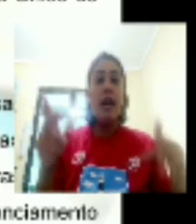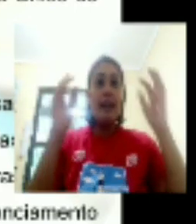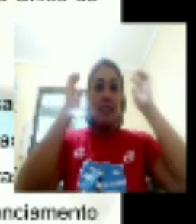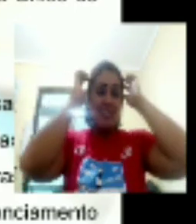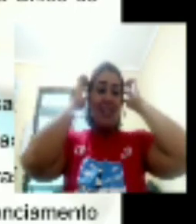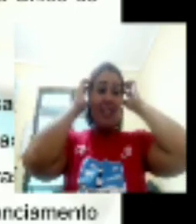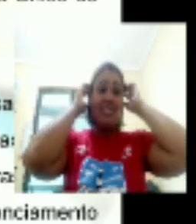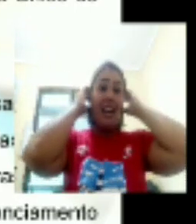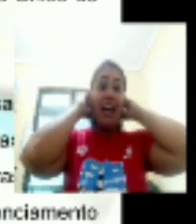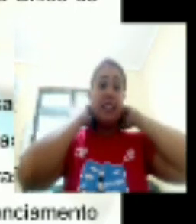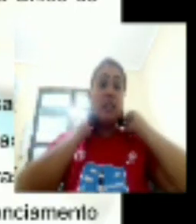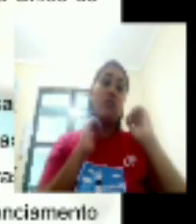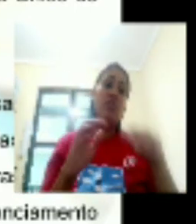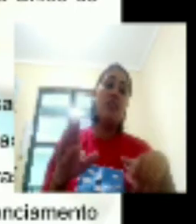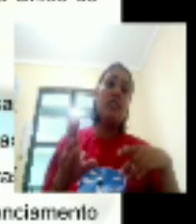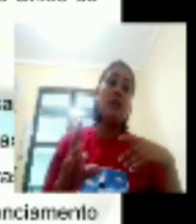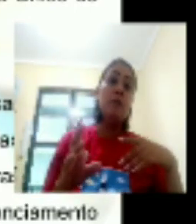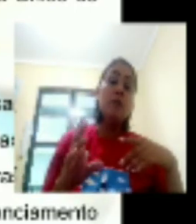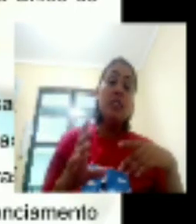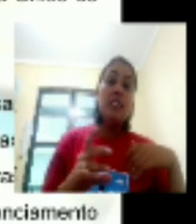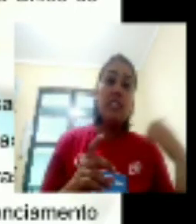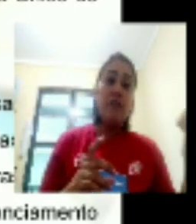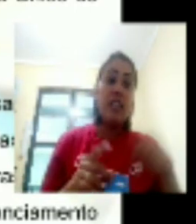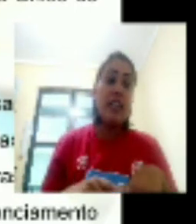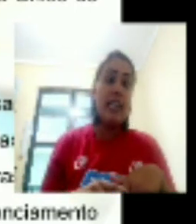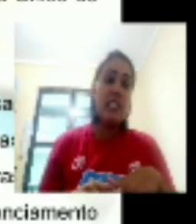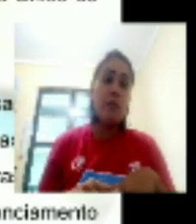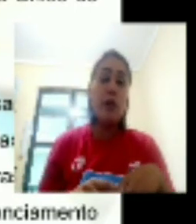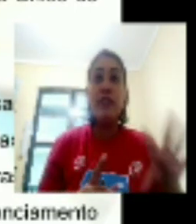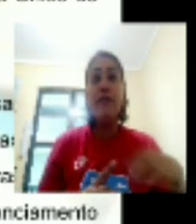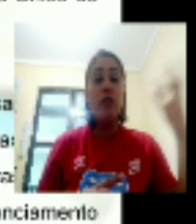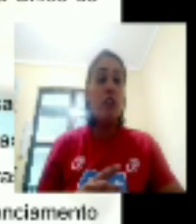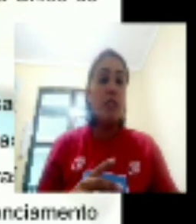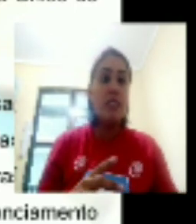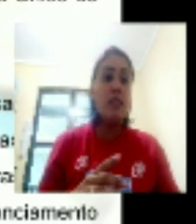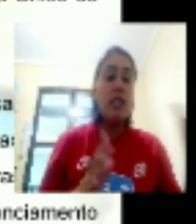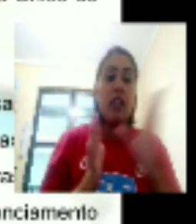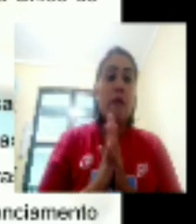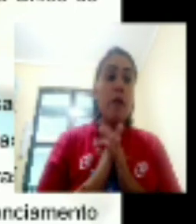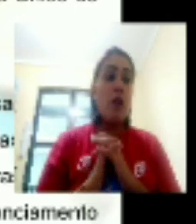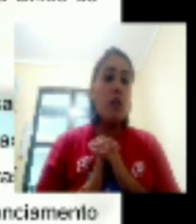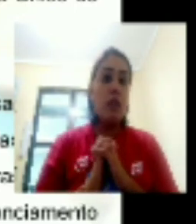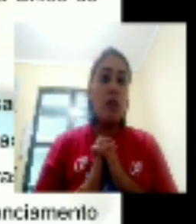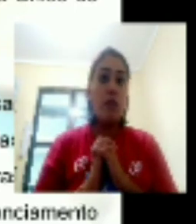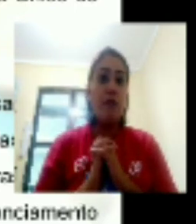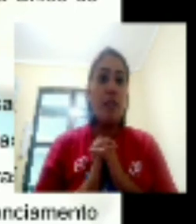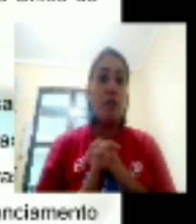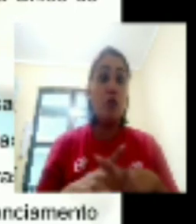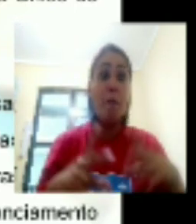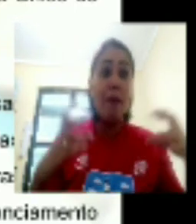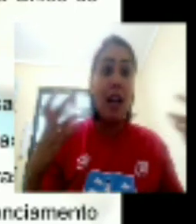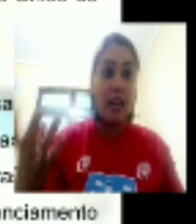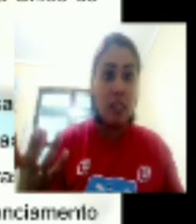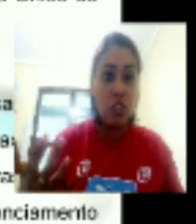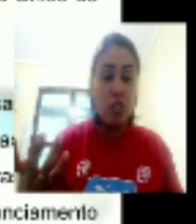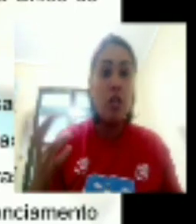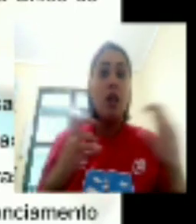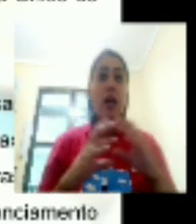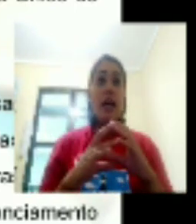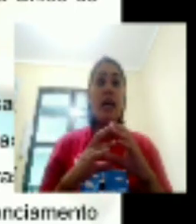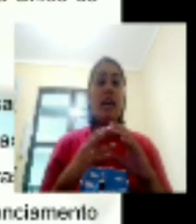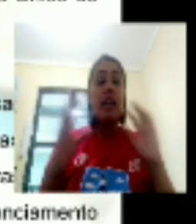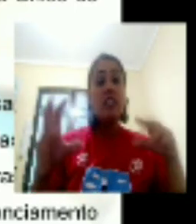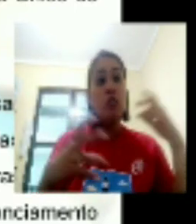assim na internet. Ah, não, se ficar em casa morre de fome, se sair morre de coronavírus.